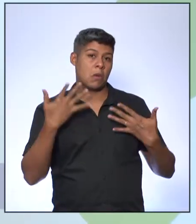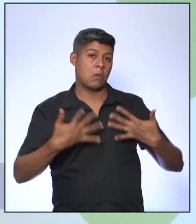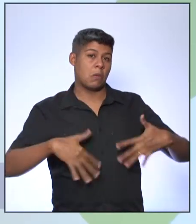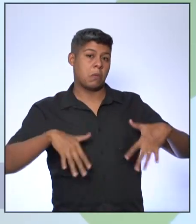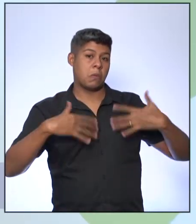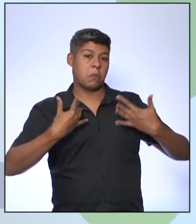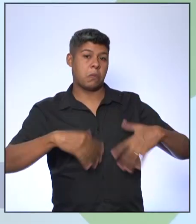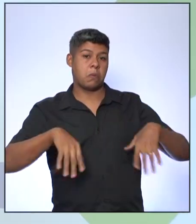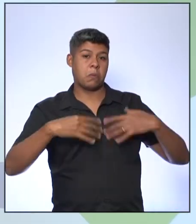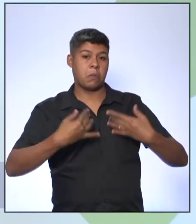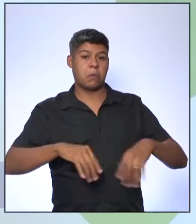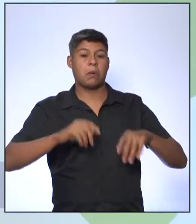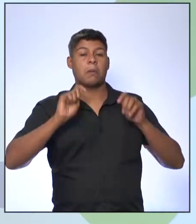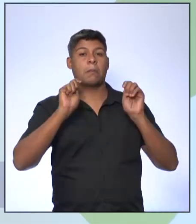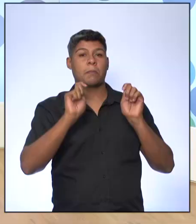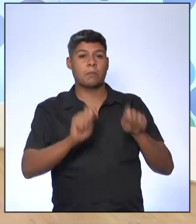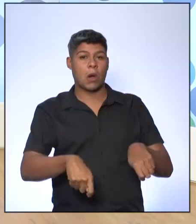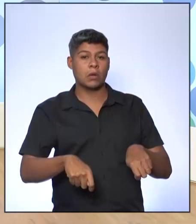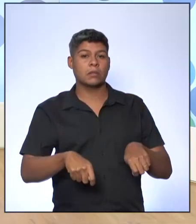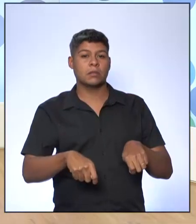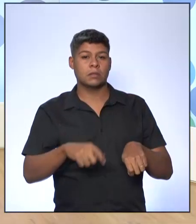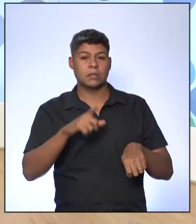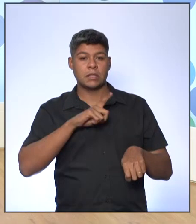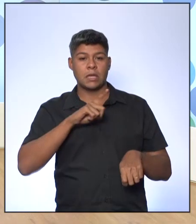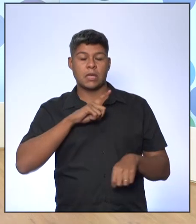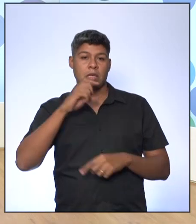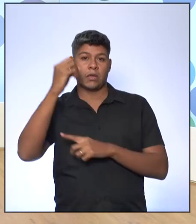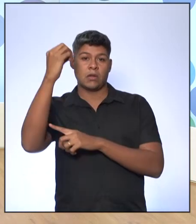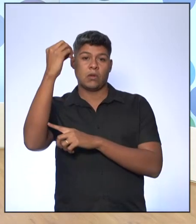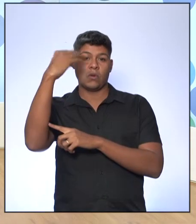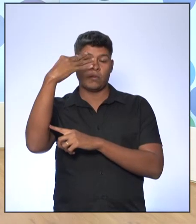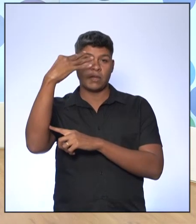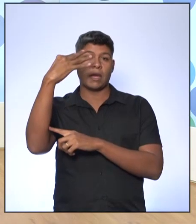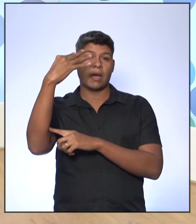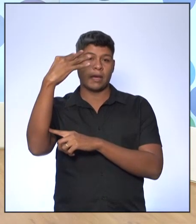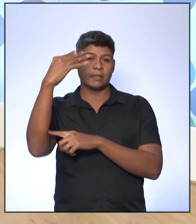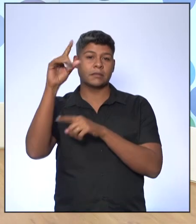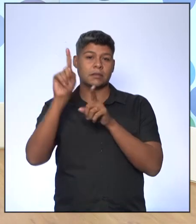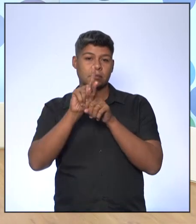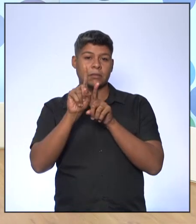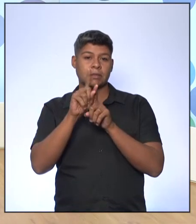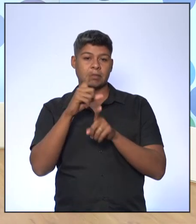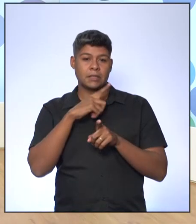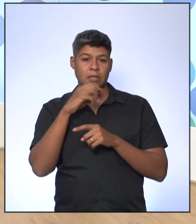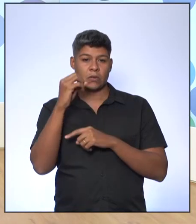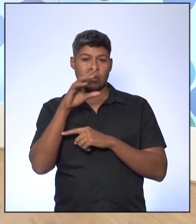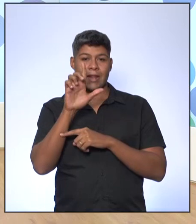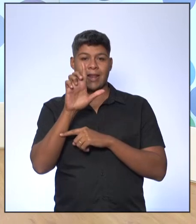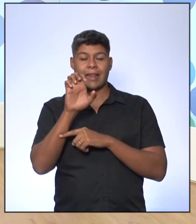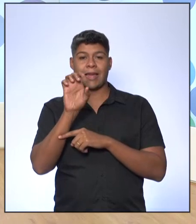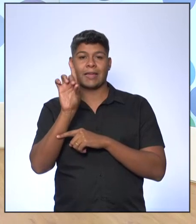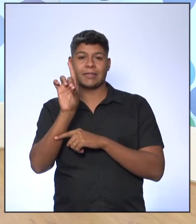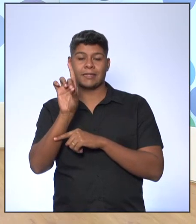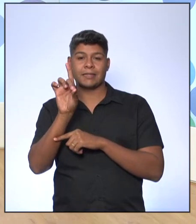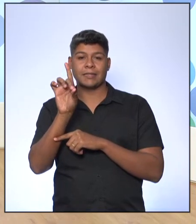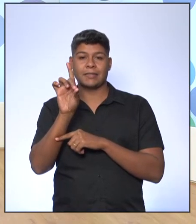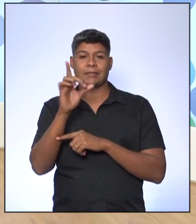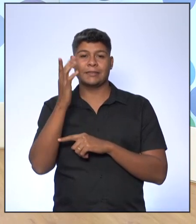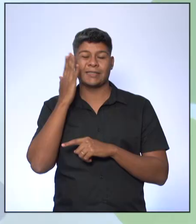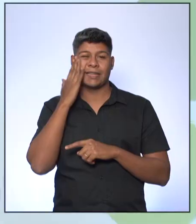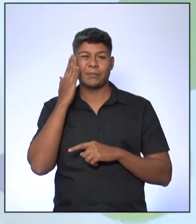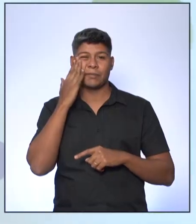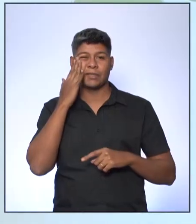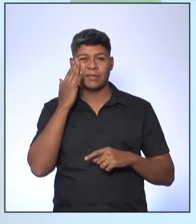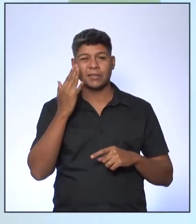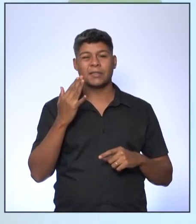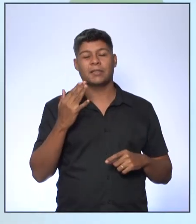muito potente. Bom, mas eu tenho uma luminária aqui. Essa luminária ela tem uma lâmpada LED. A lâmpada LED, você viu que estava